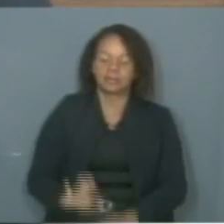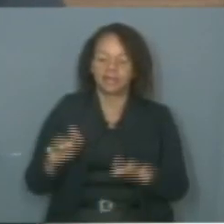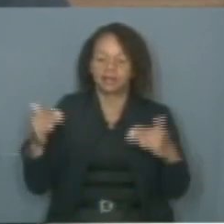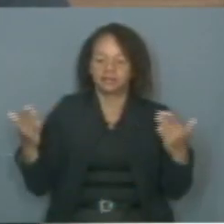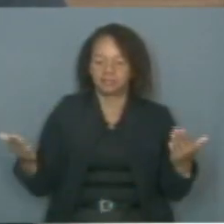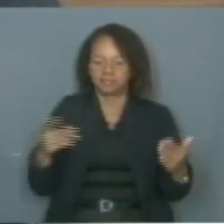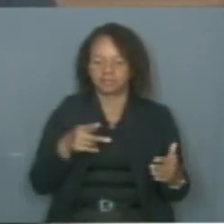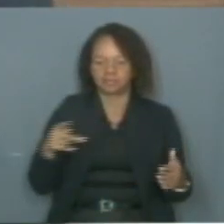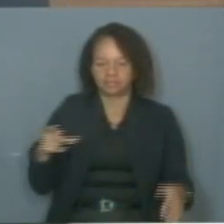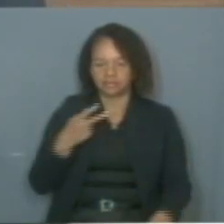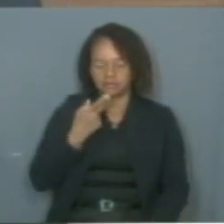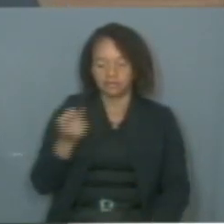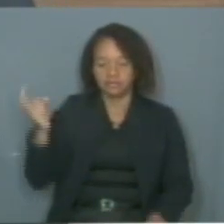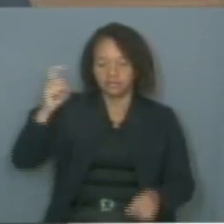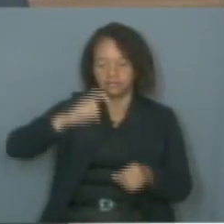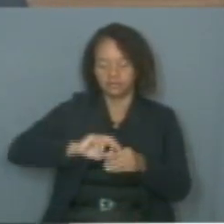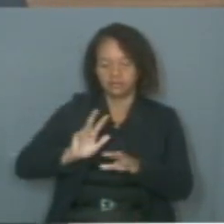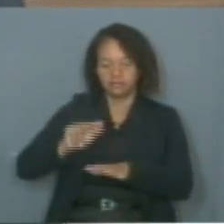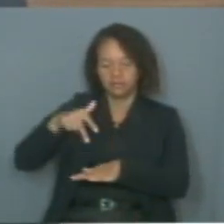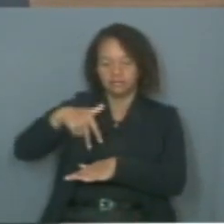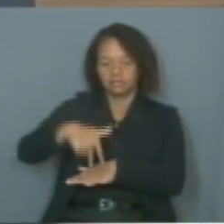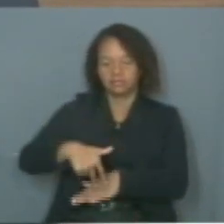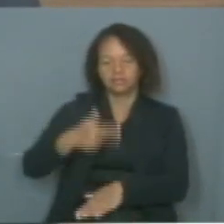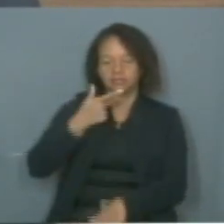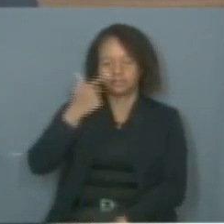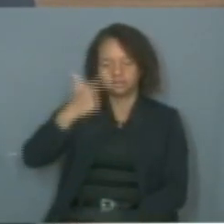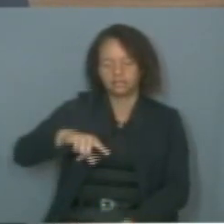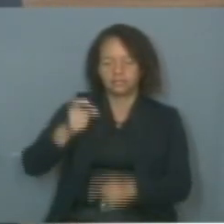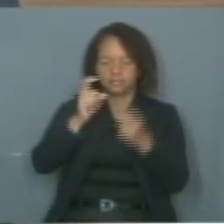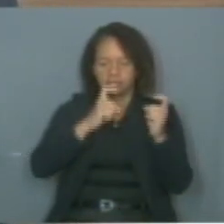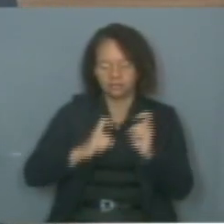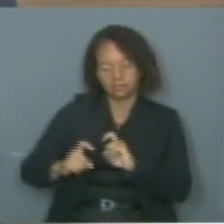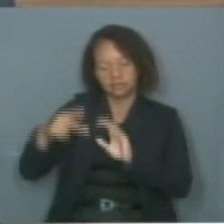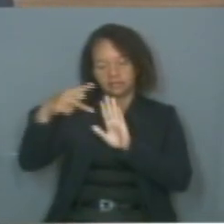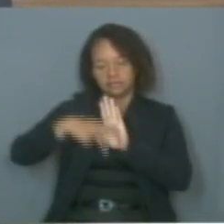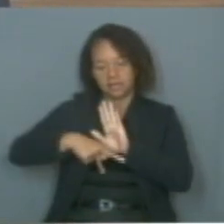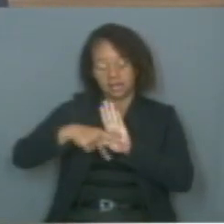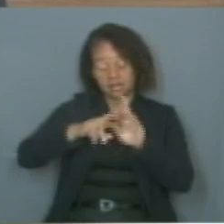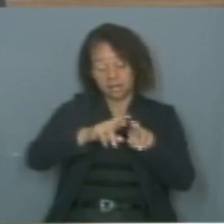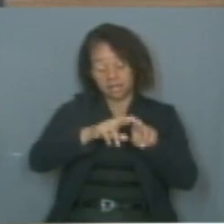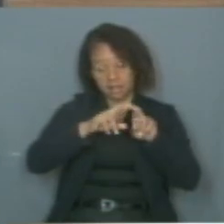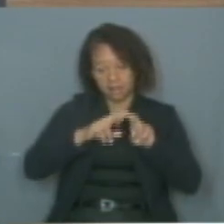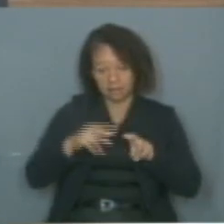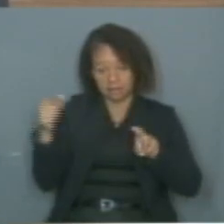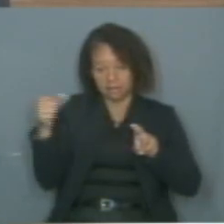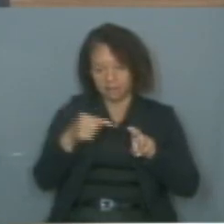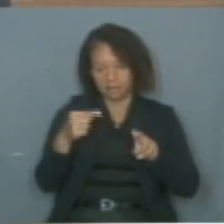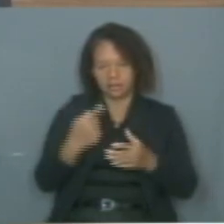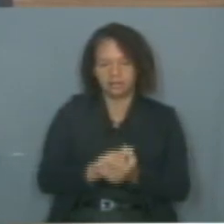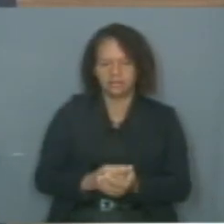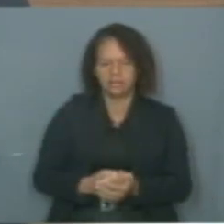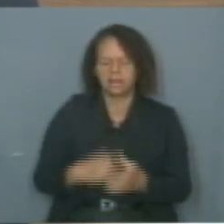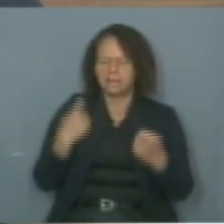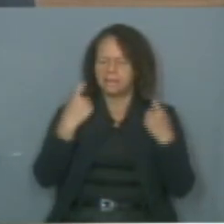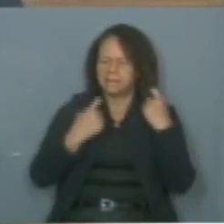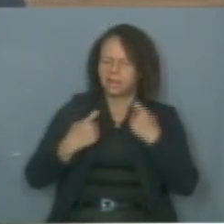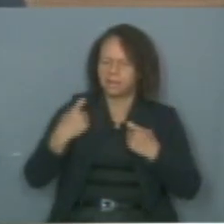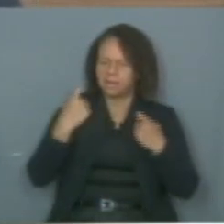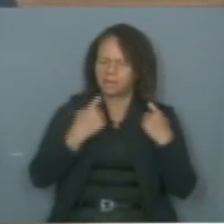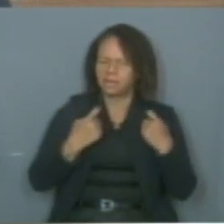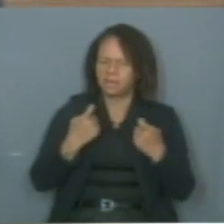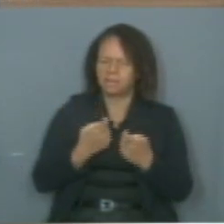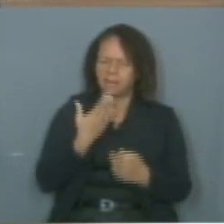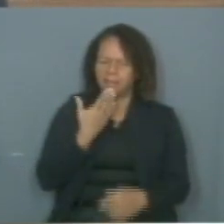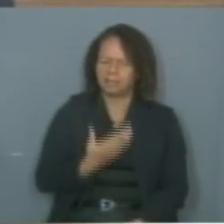Então, senhor presidente, o que eu voto aqui na tribuna é justamente para discutir esse requerimento, porque me preocupa